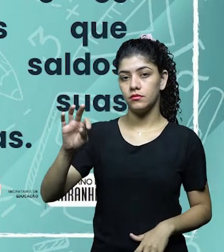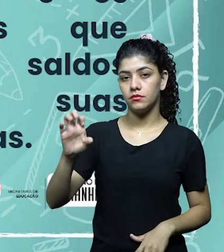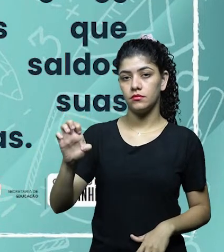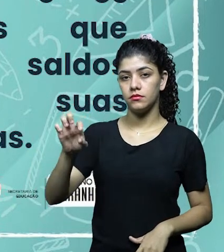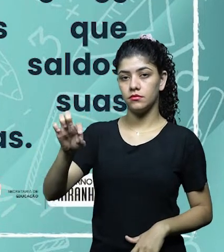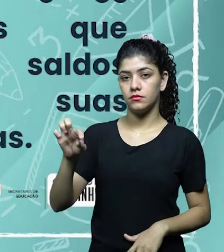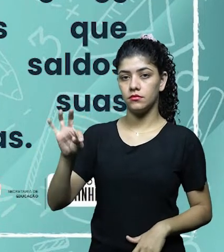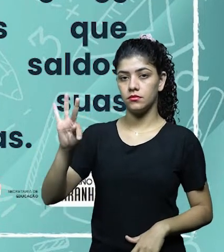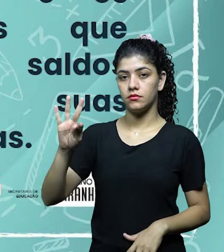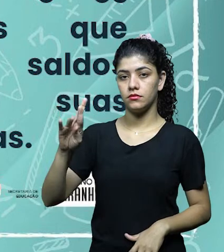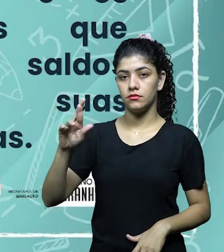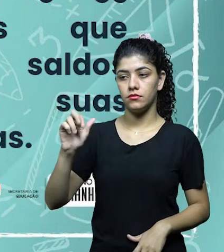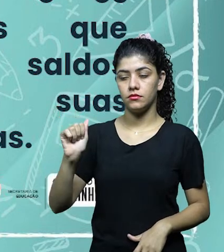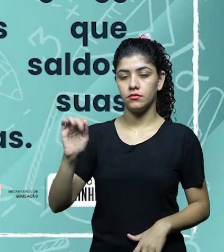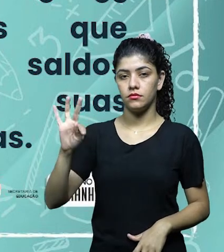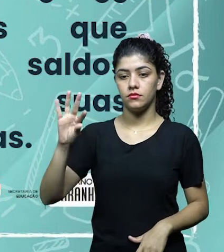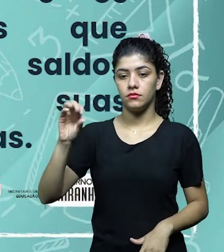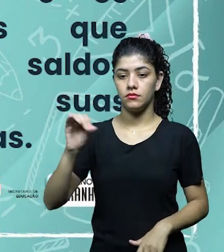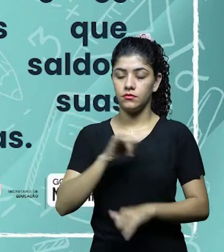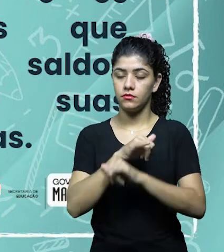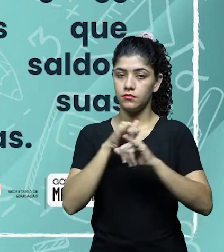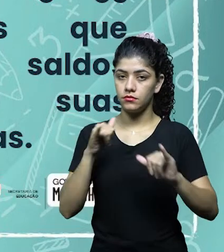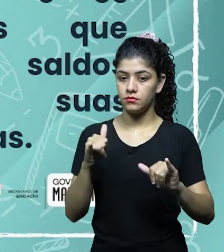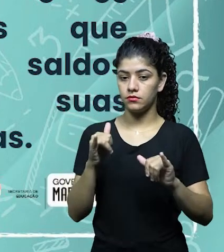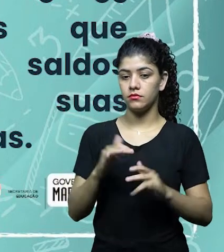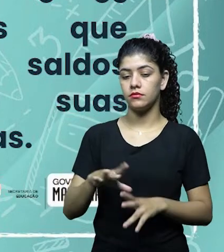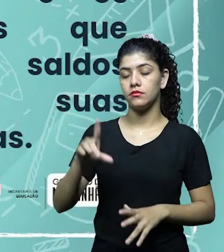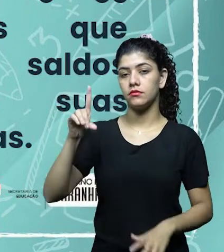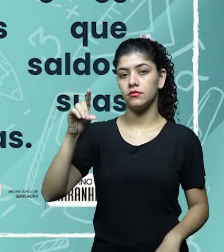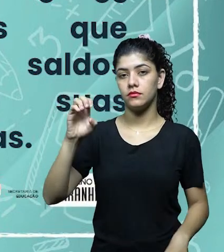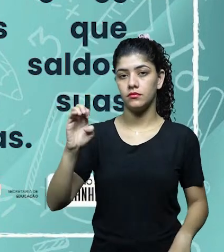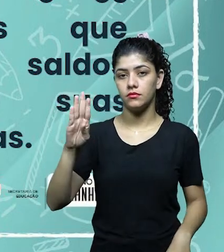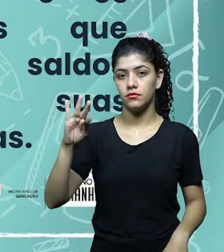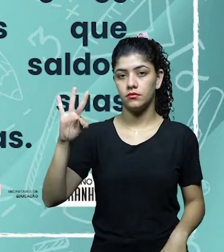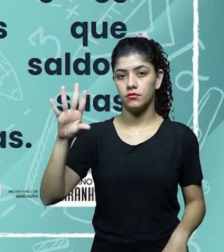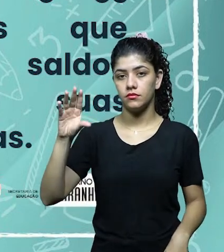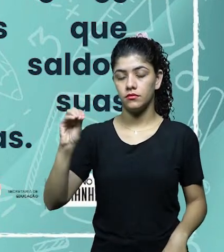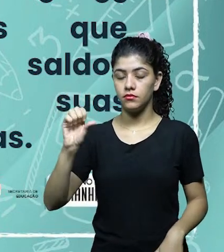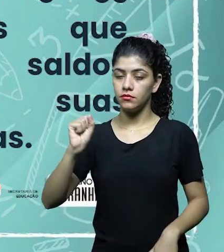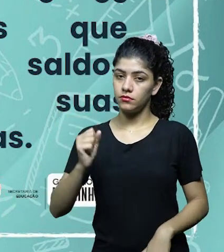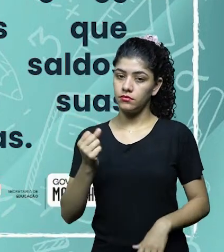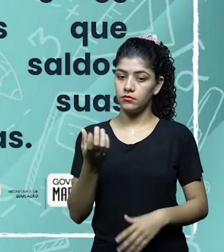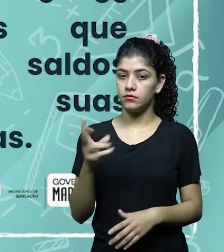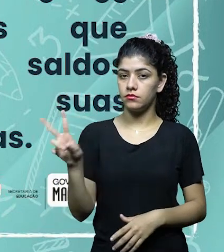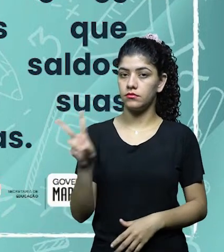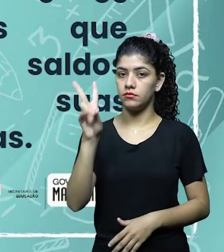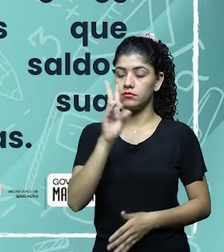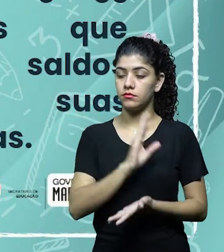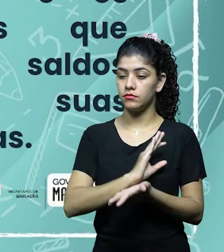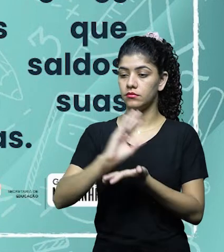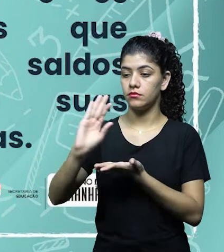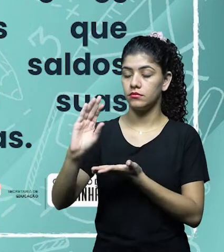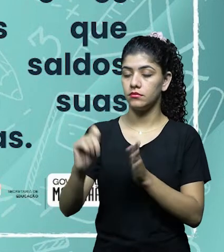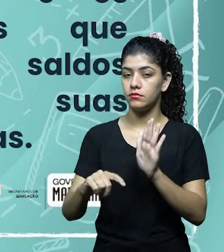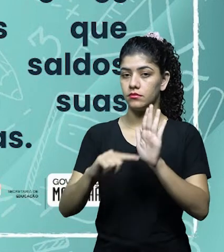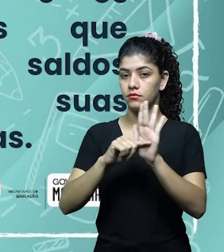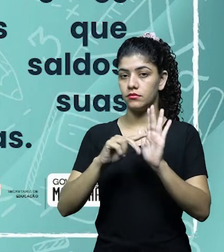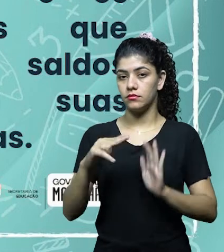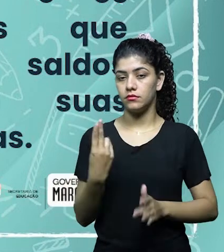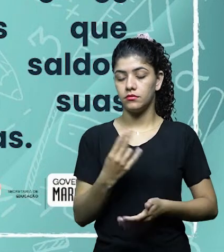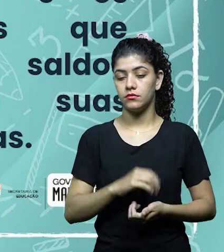bancários informam para os clientes dos bancos os débitos, que seriam o quê? Os valores que saíram ou os